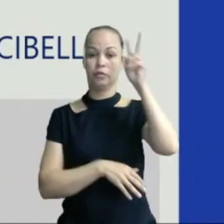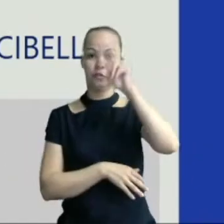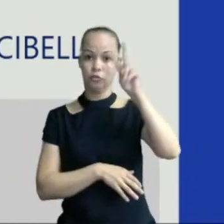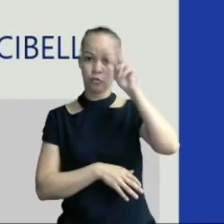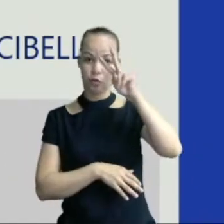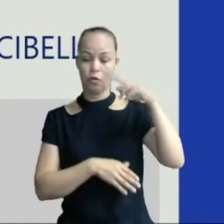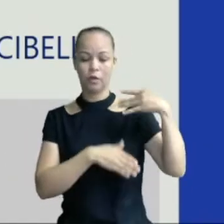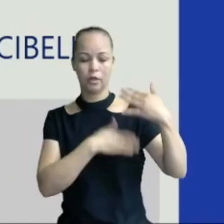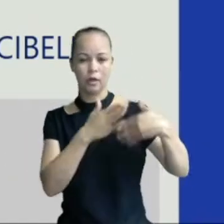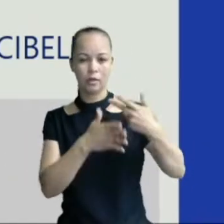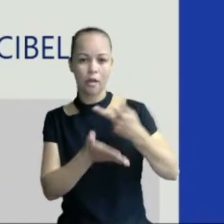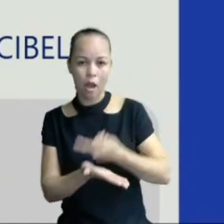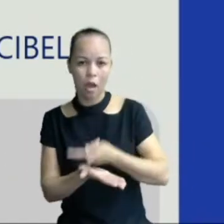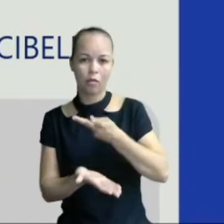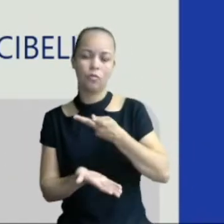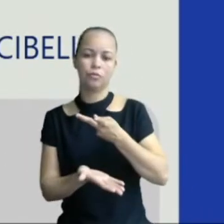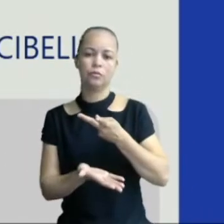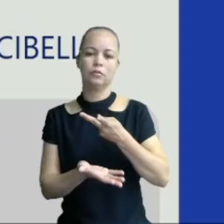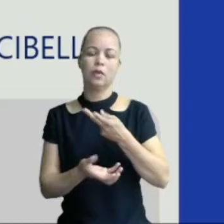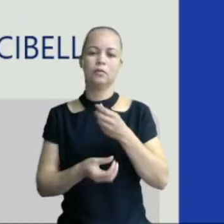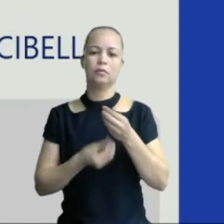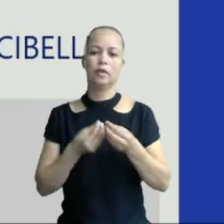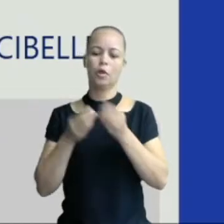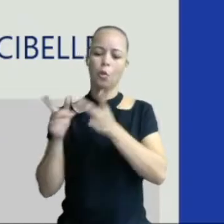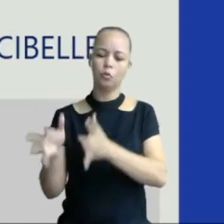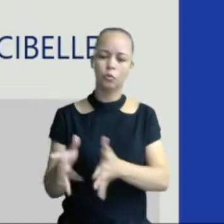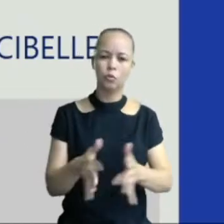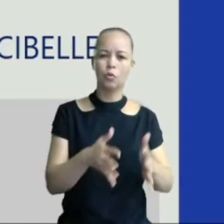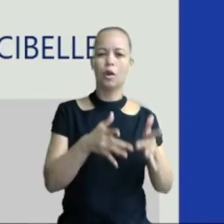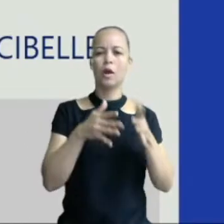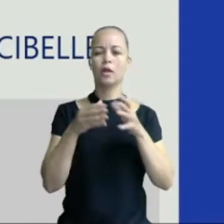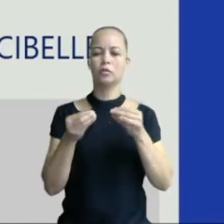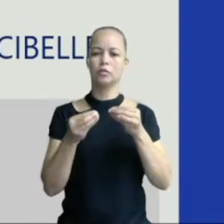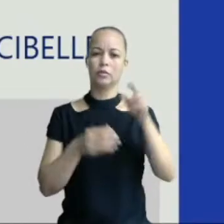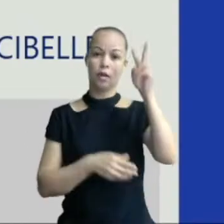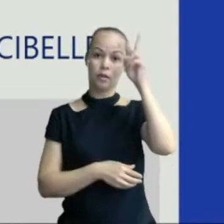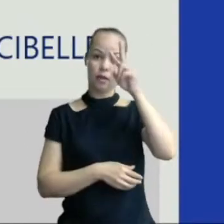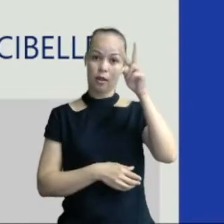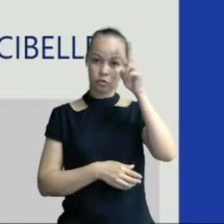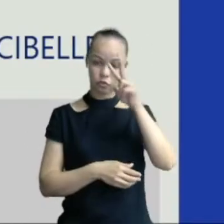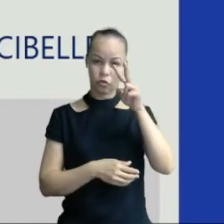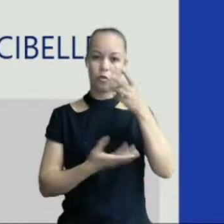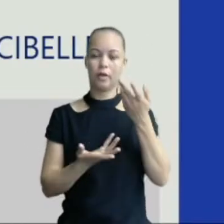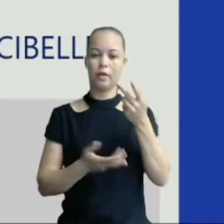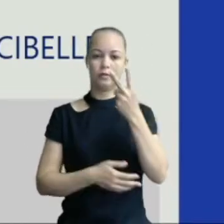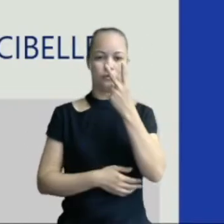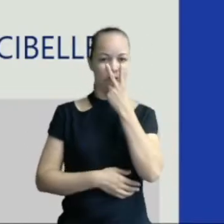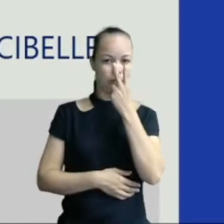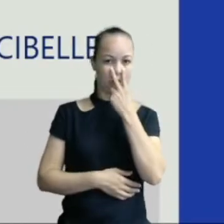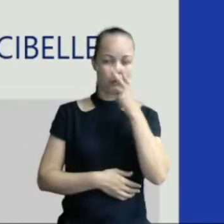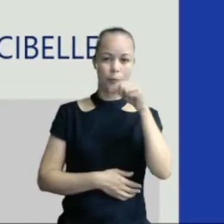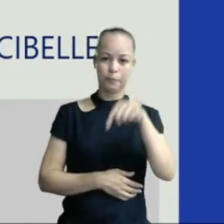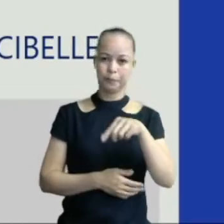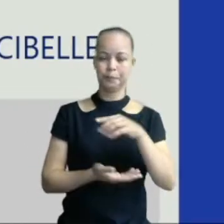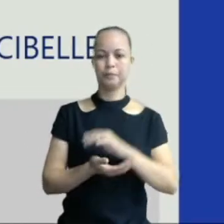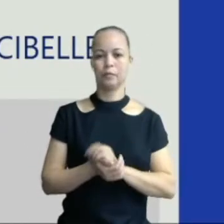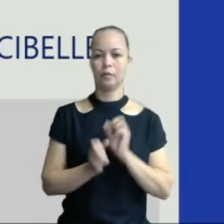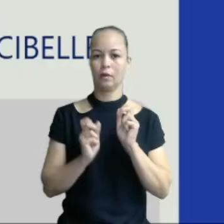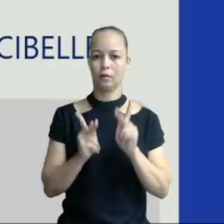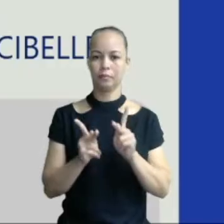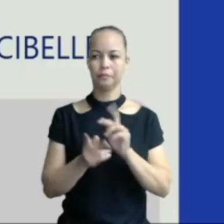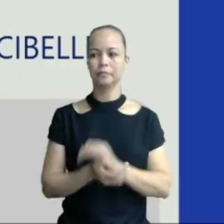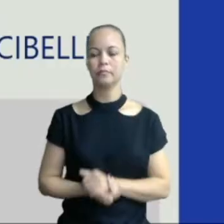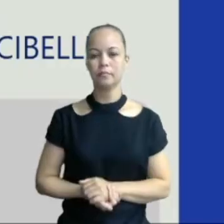que aconteceram, né, durante todo o nosso percurso da história de Vitória de Santo Antão,